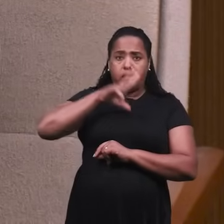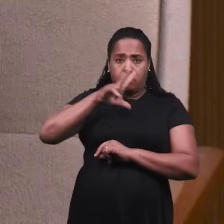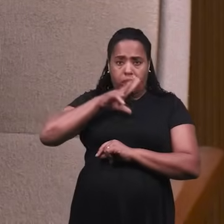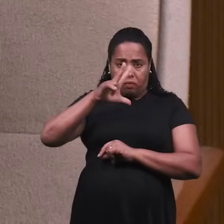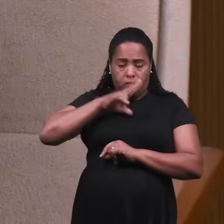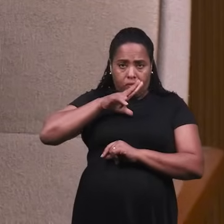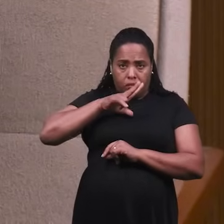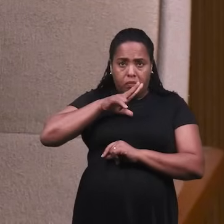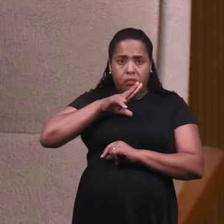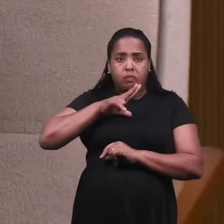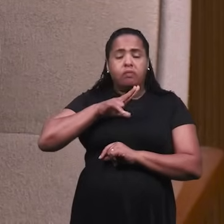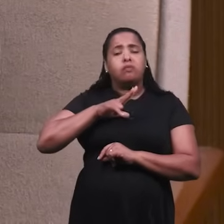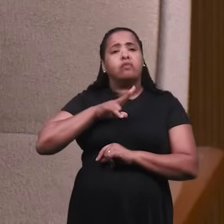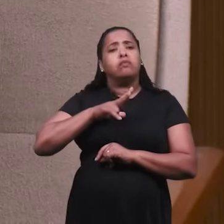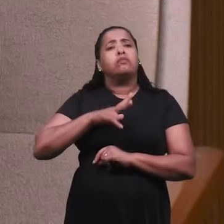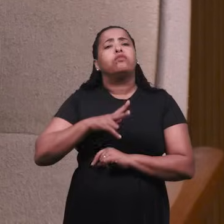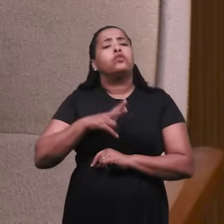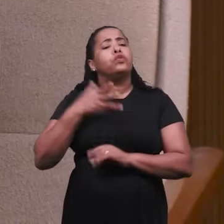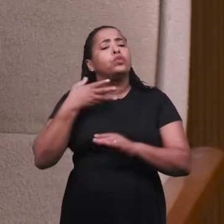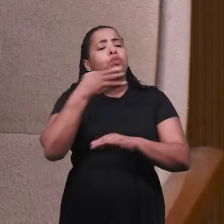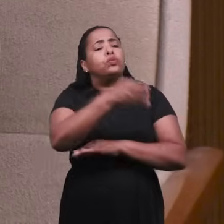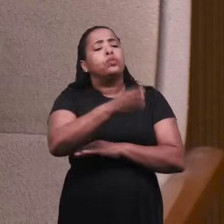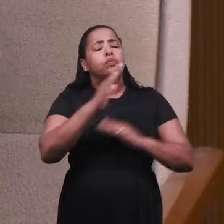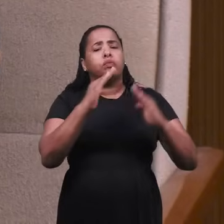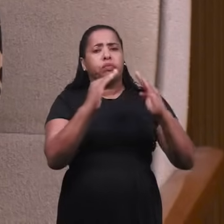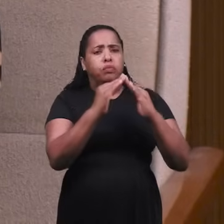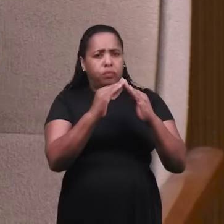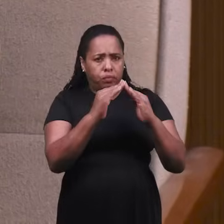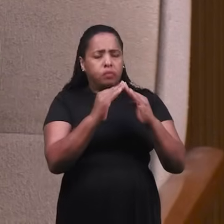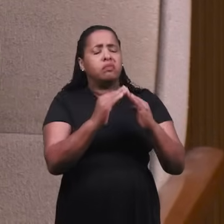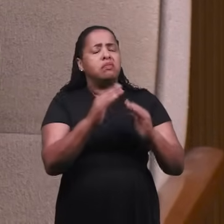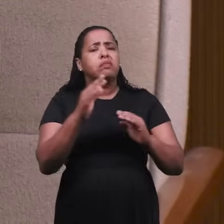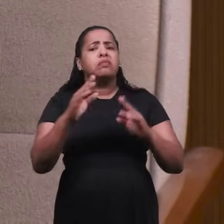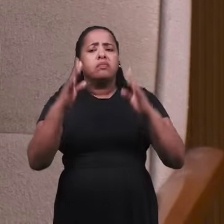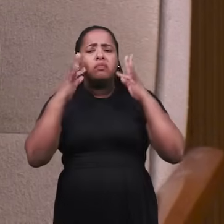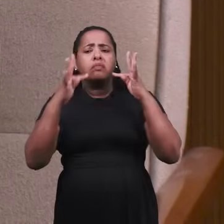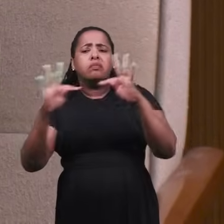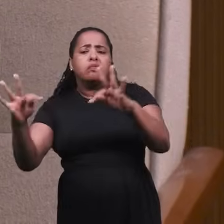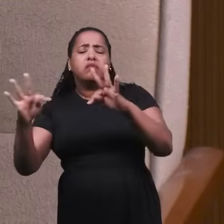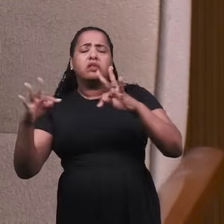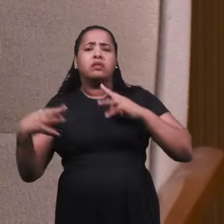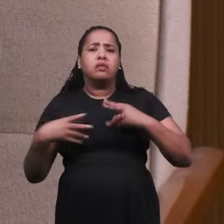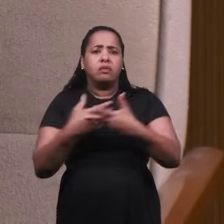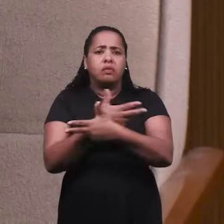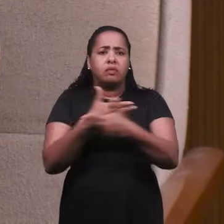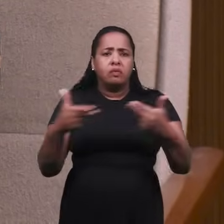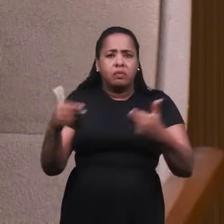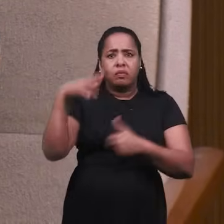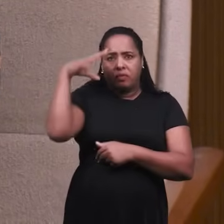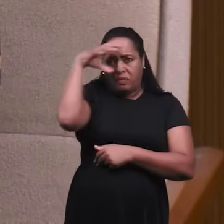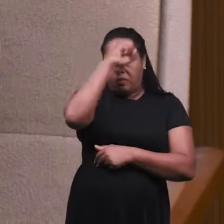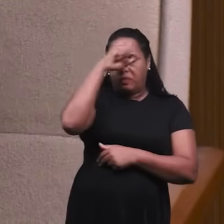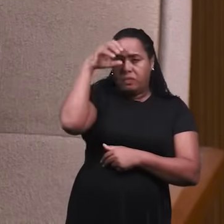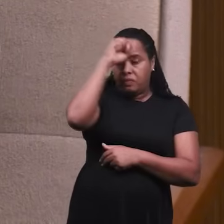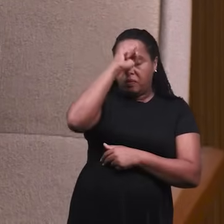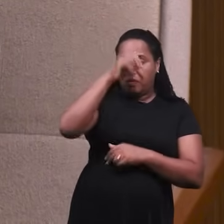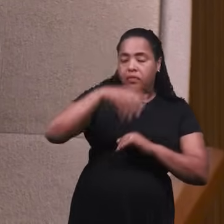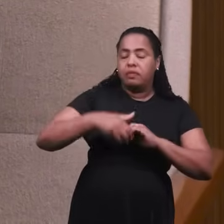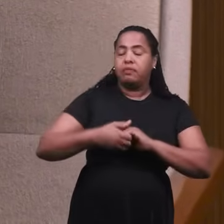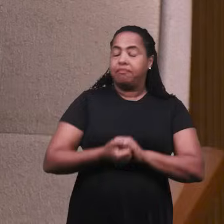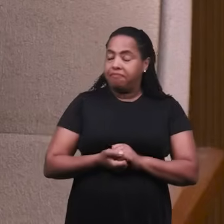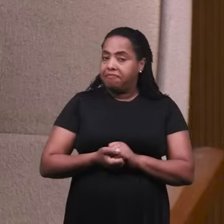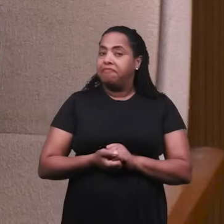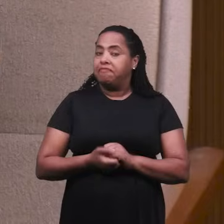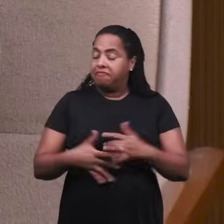secular, nos seus lares, dando testemunho daquilo que eles têm aprendido.